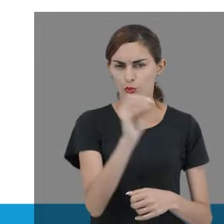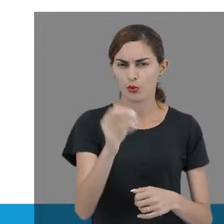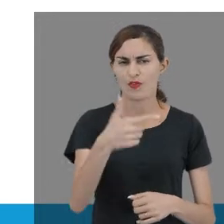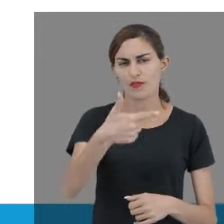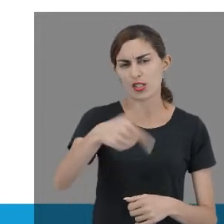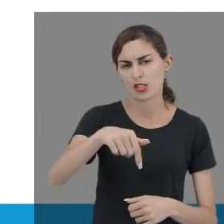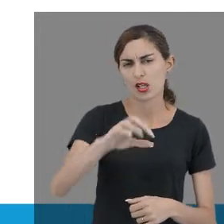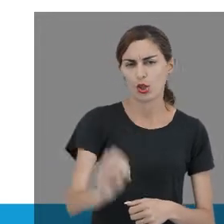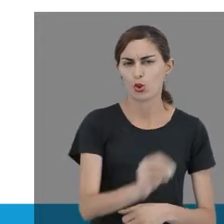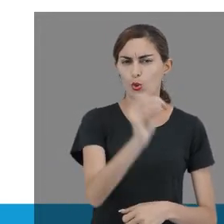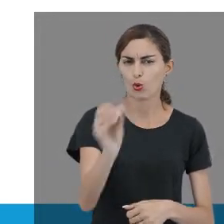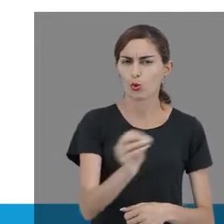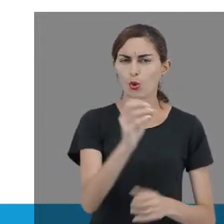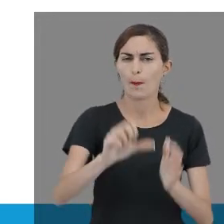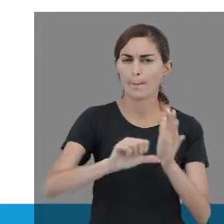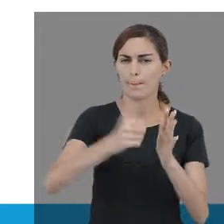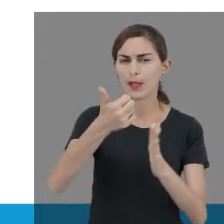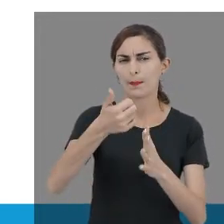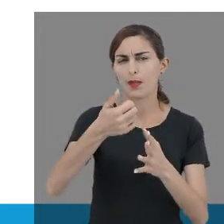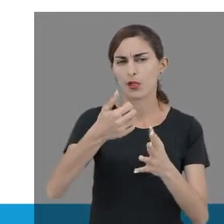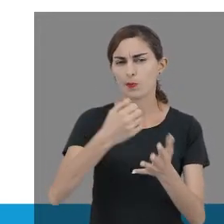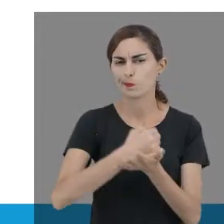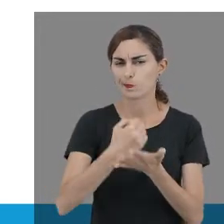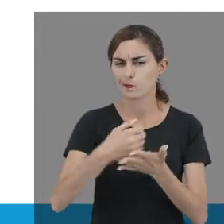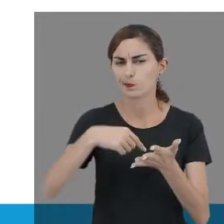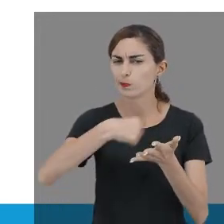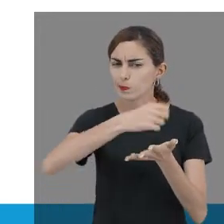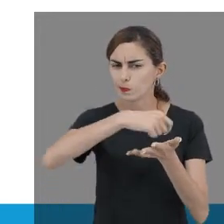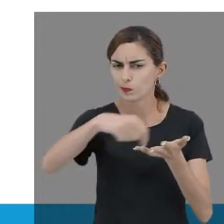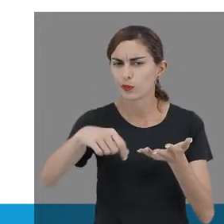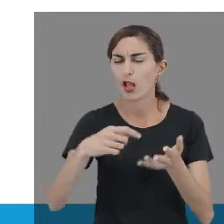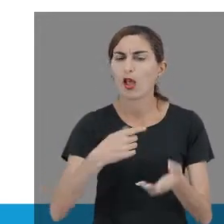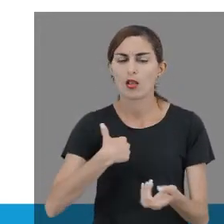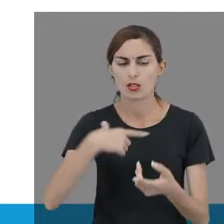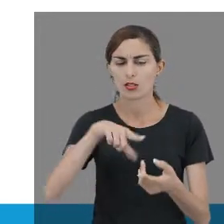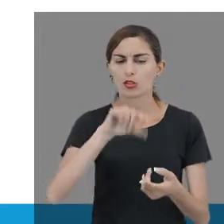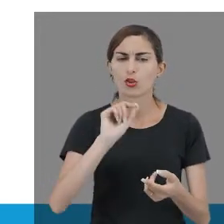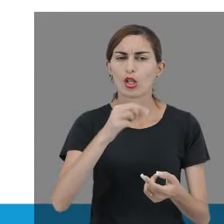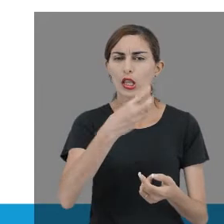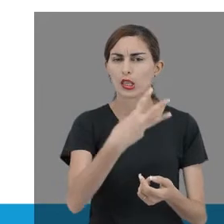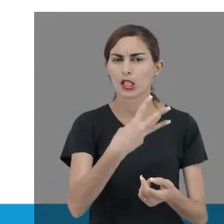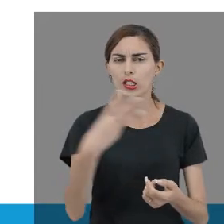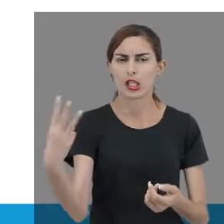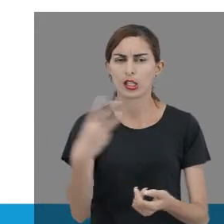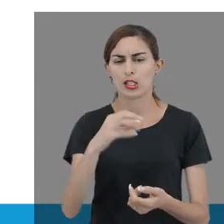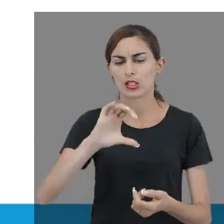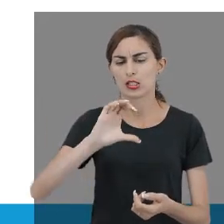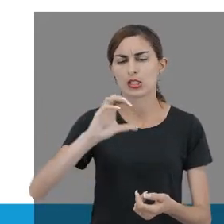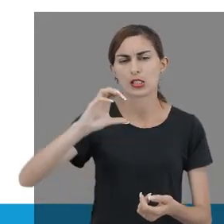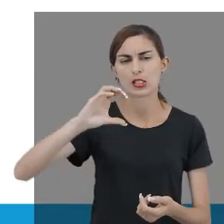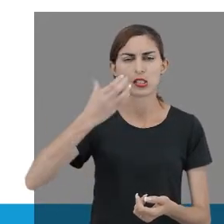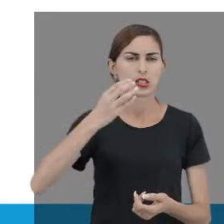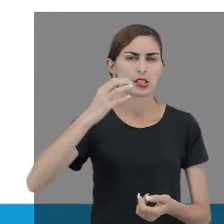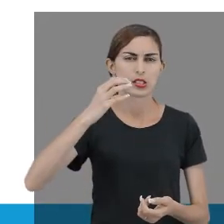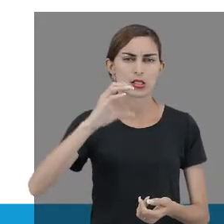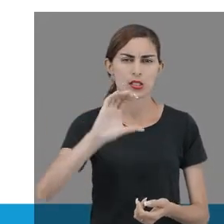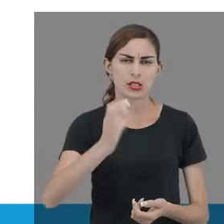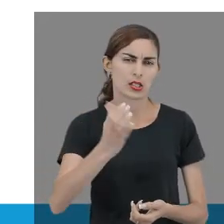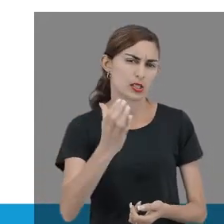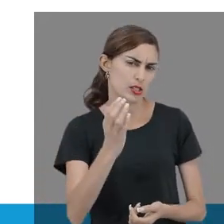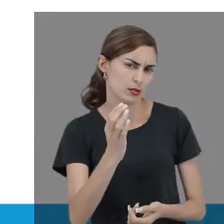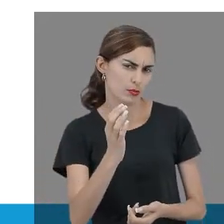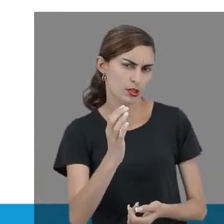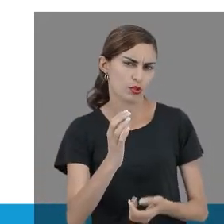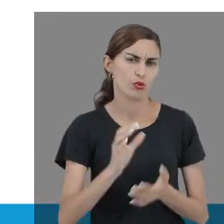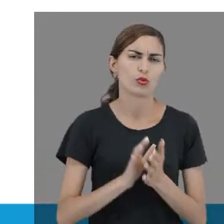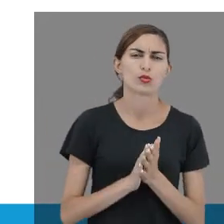menos 27 de outubro, fizemos o primeiro protocolo que definia o perímetro cefálico de 33 centímetros. Naquele momento, nós criamos